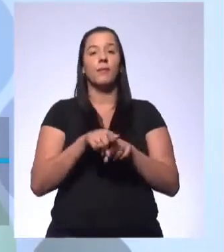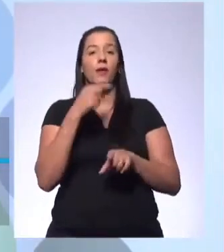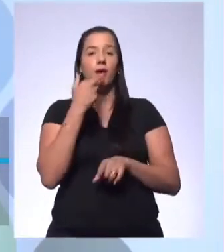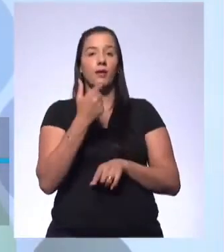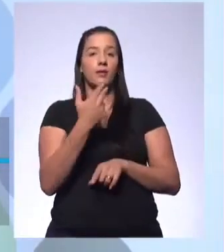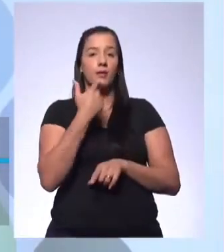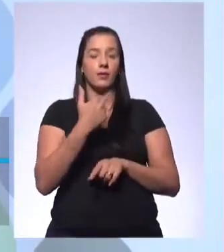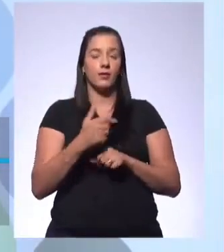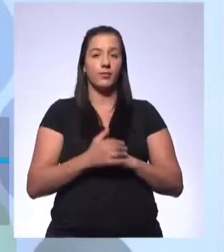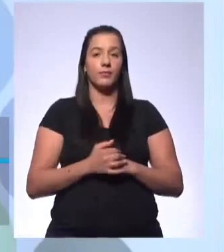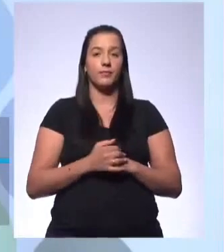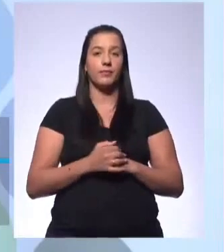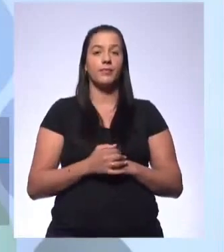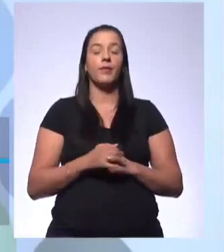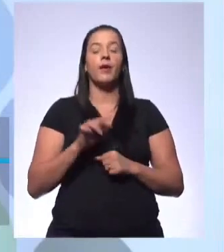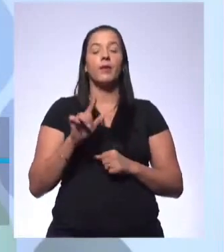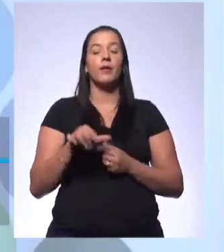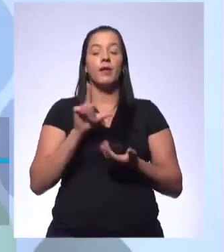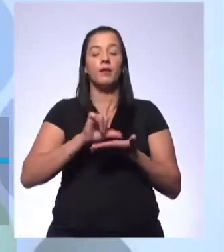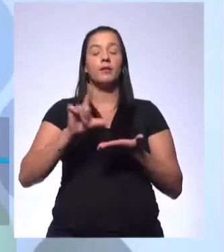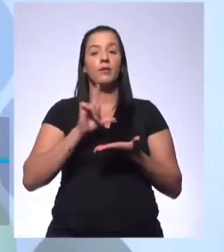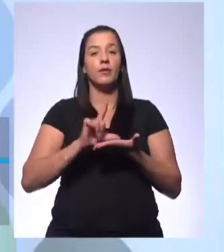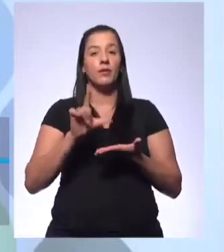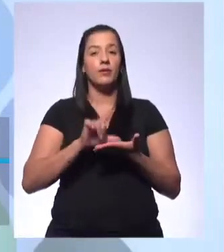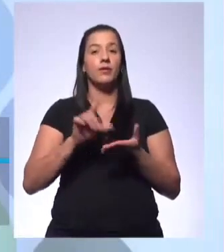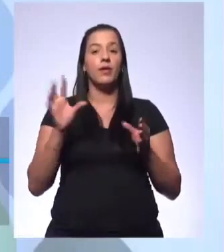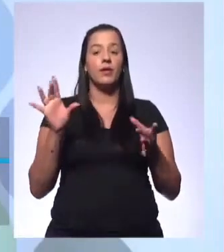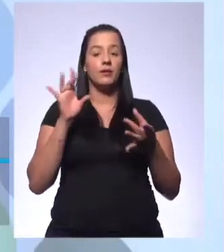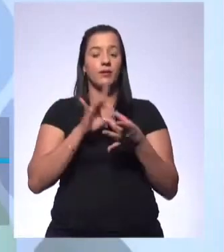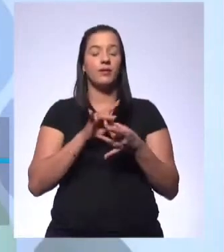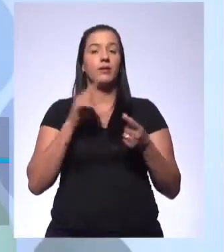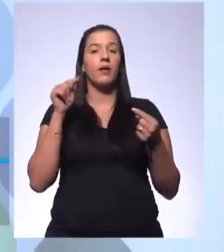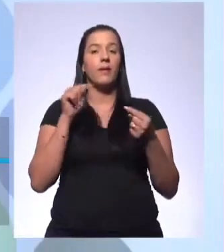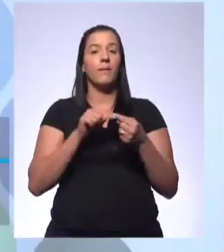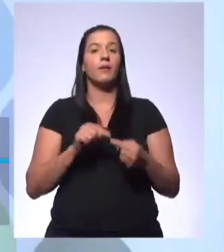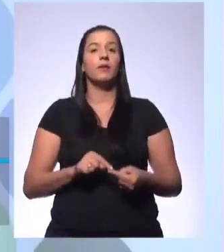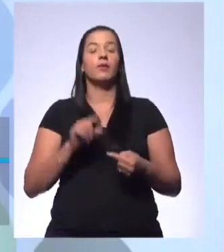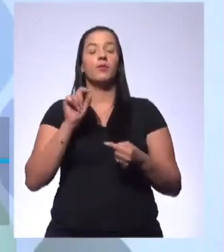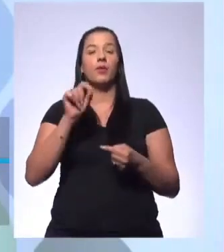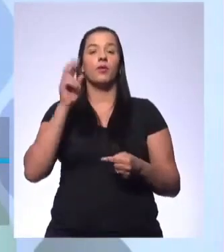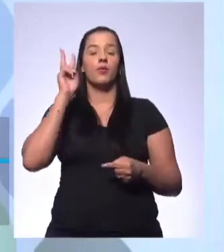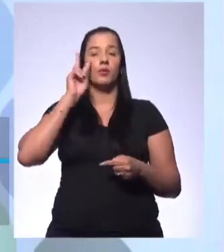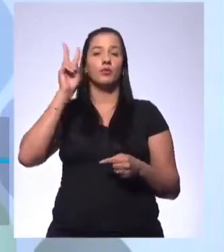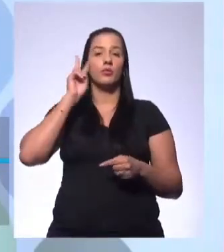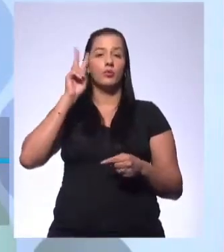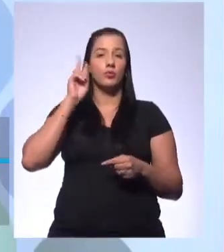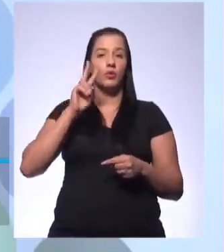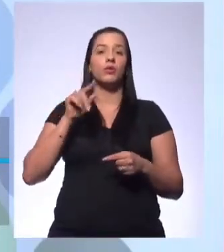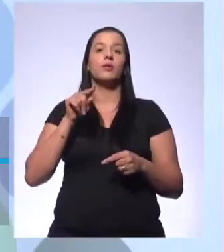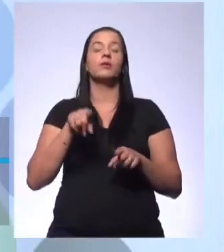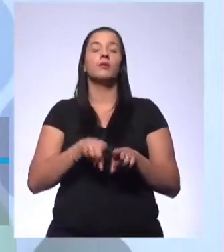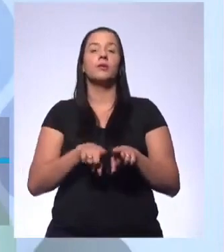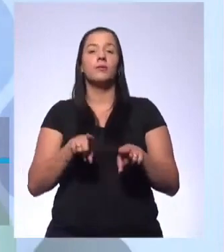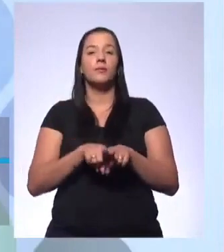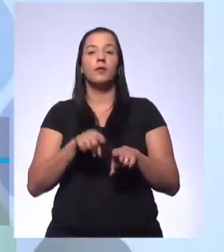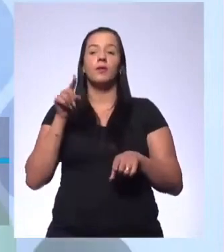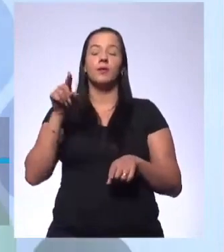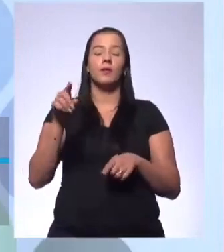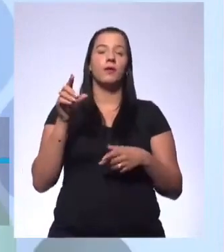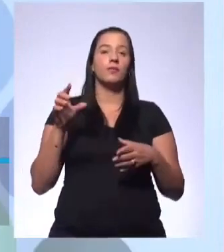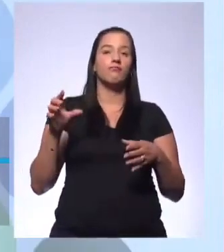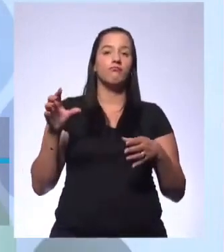E também porque a literatura ela está muito ligada à história, à cultura, o quanto isso, a questão da colonização, que foi a